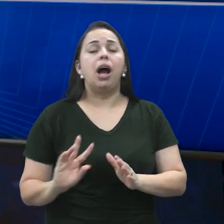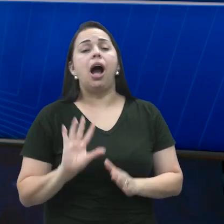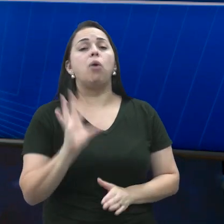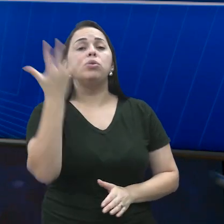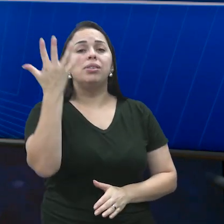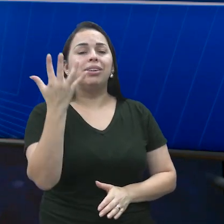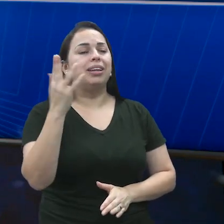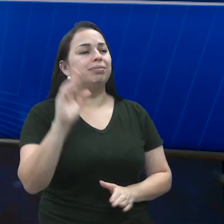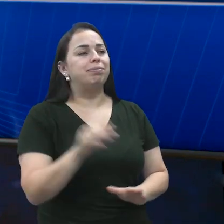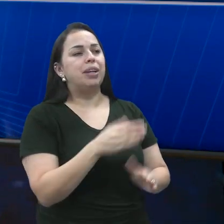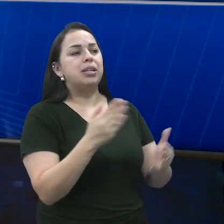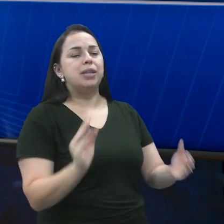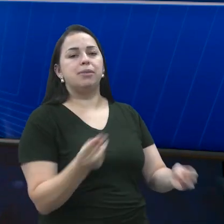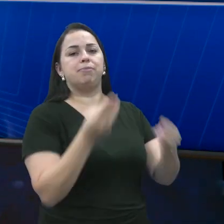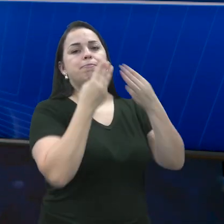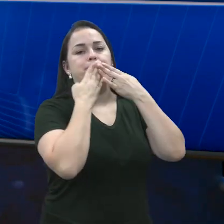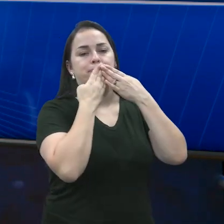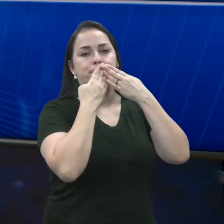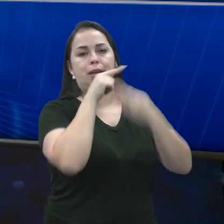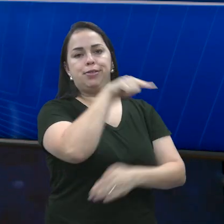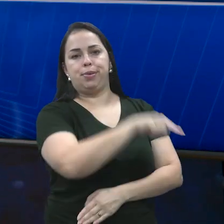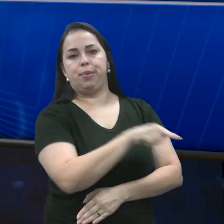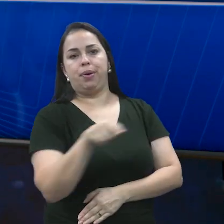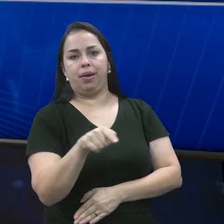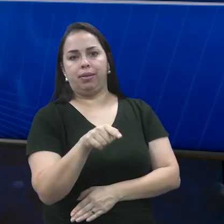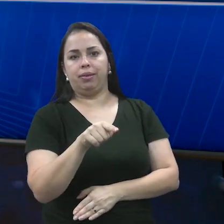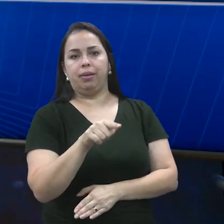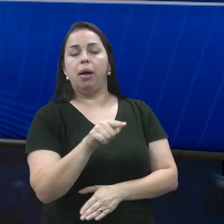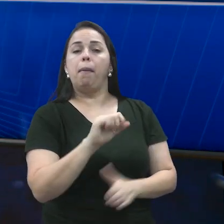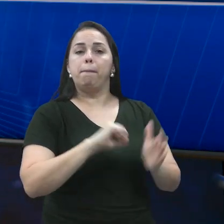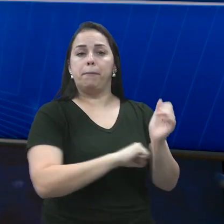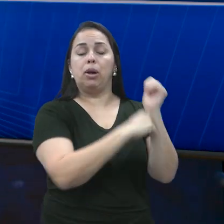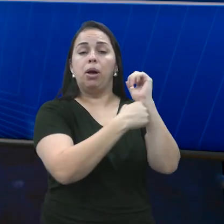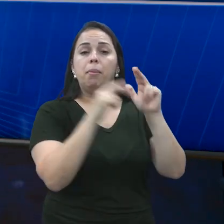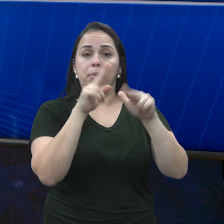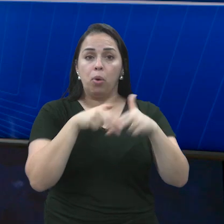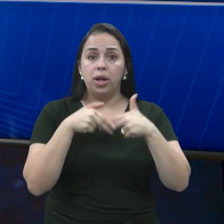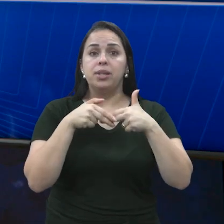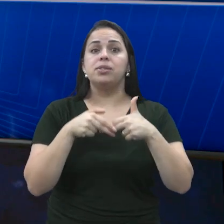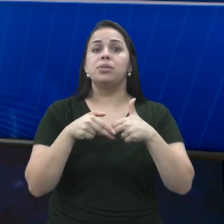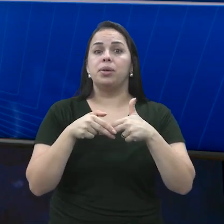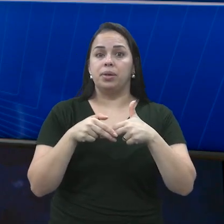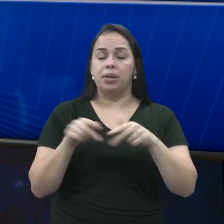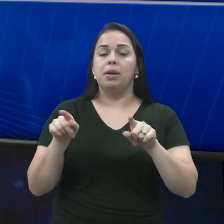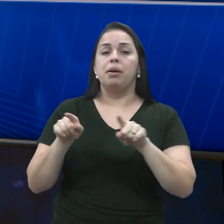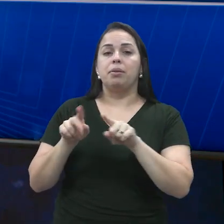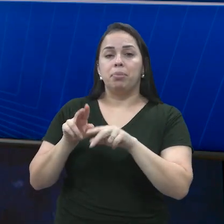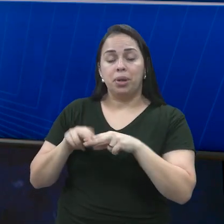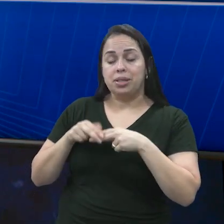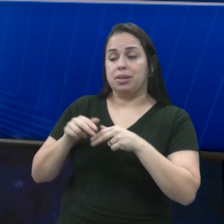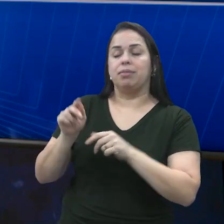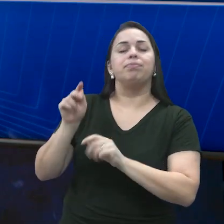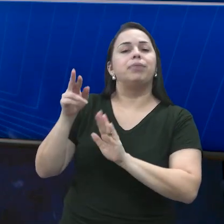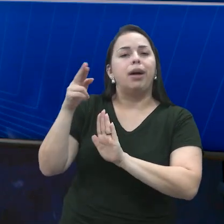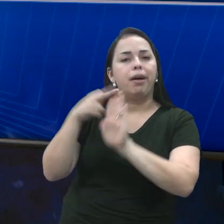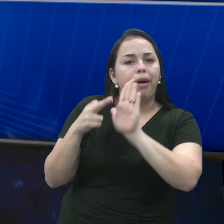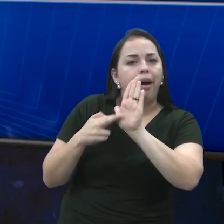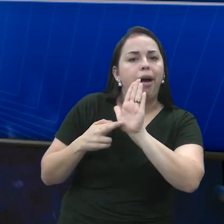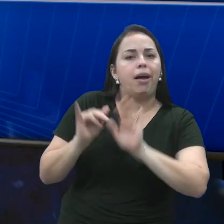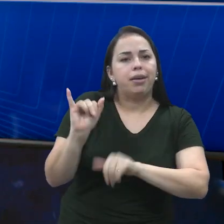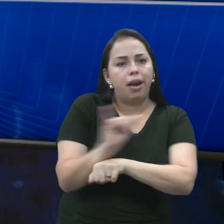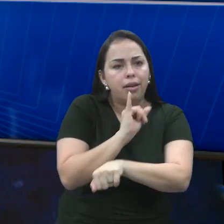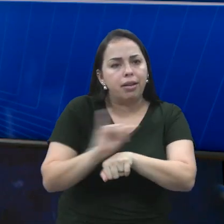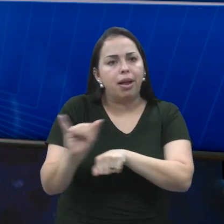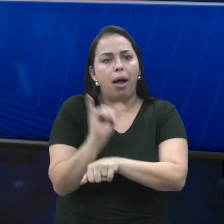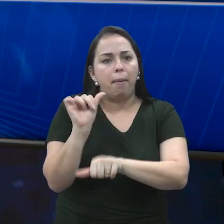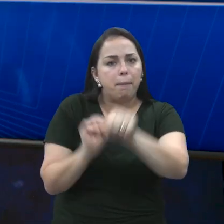conteúdos que são legítimos. Então, por isso, são buscadas alternativas para que haja essa moderação de conteúdo,